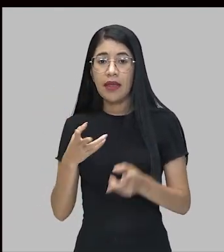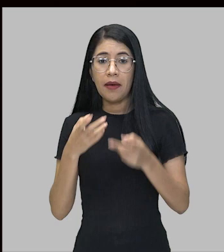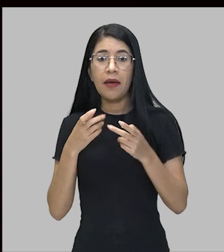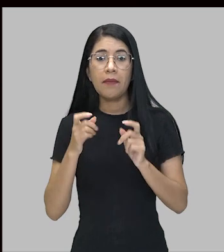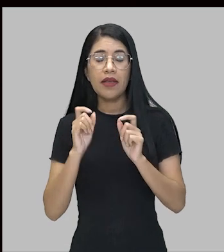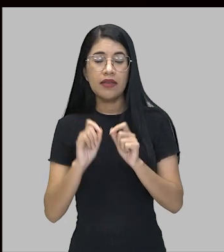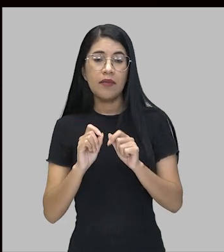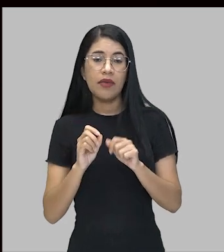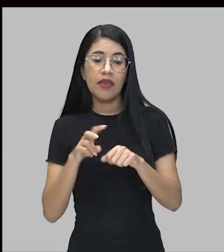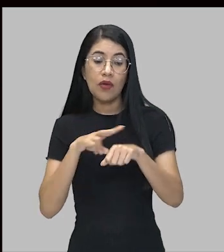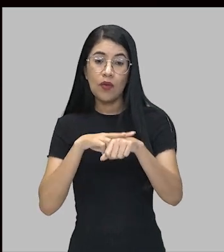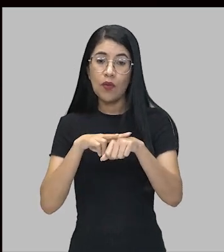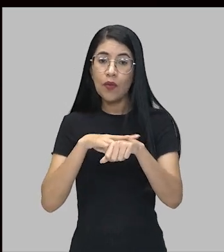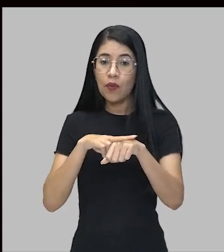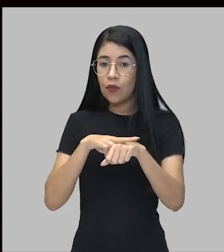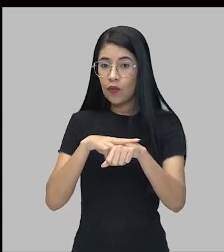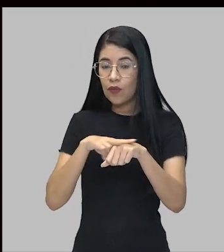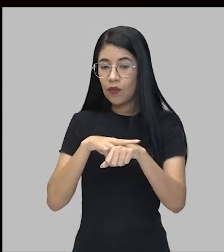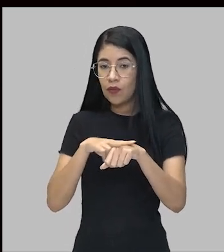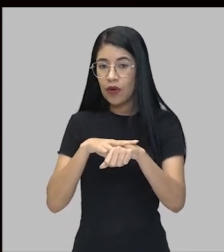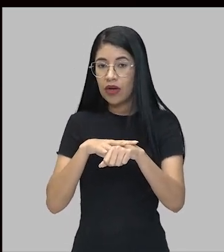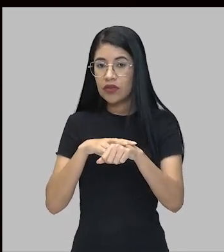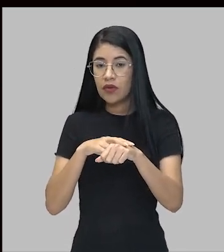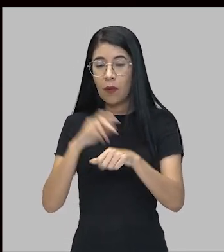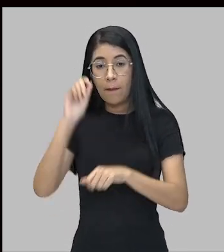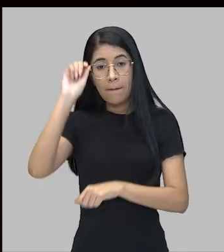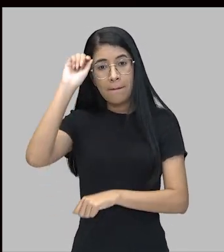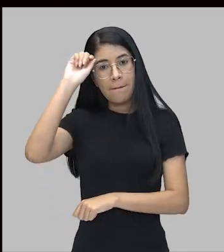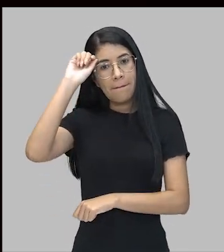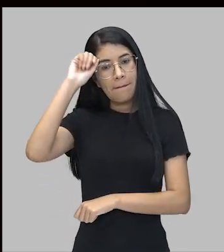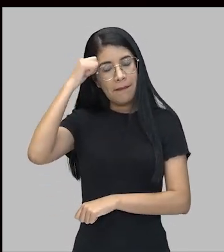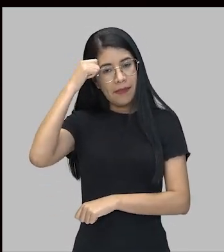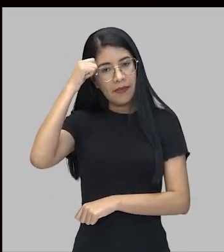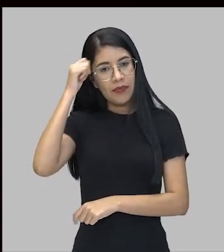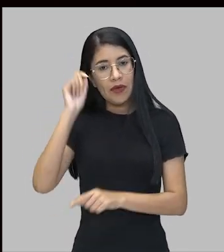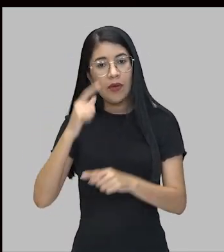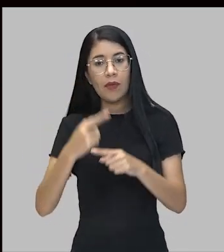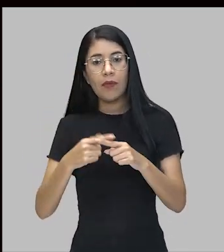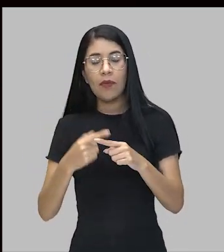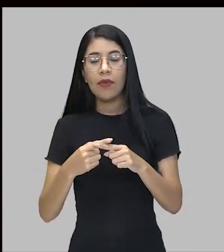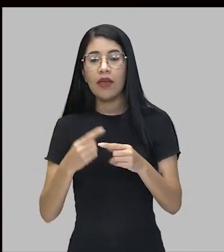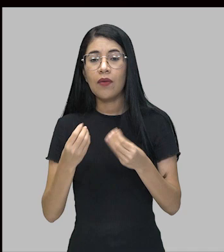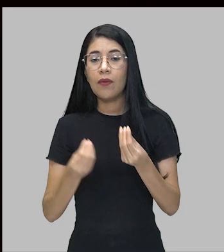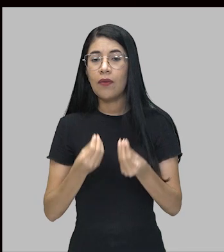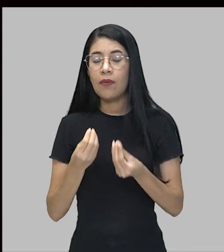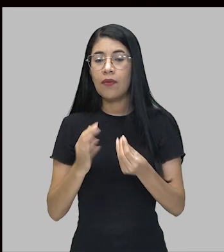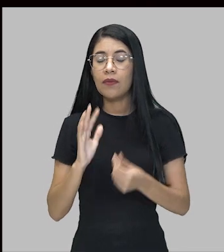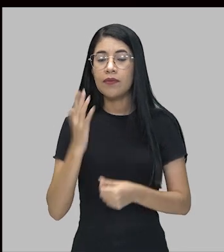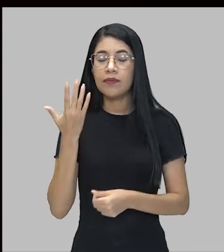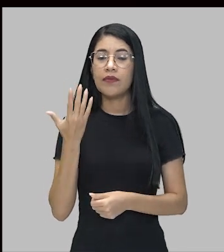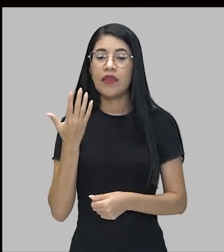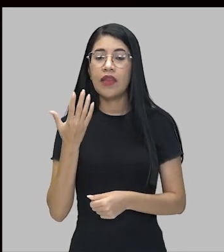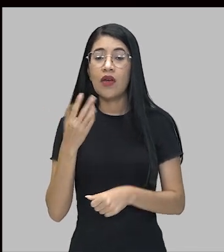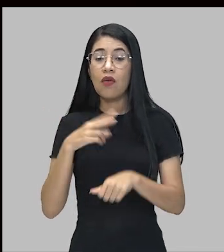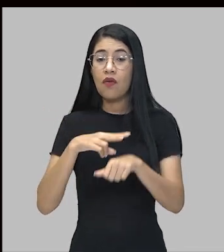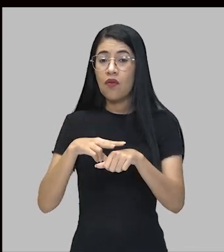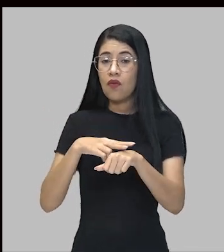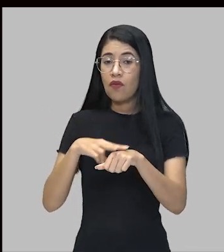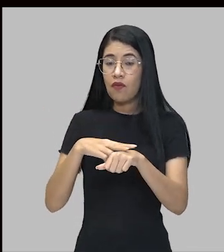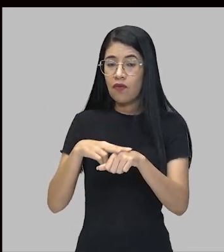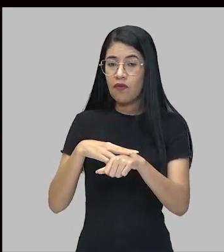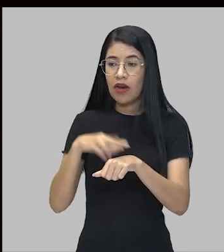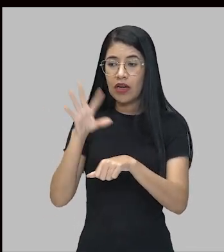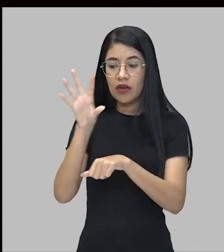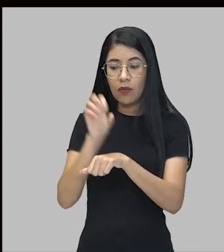cartão verde ficou preto. Isso porque um objeto verde, ele absorve todas